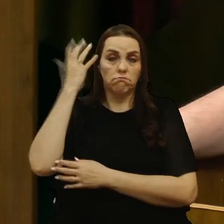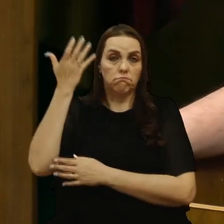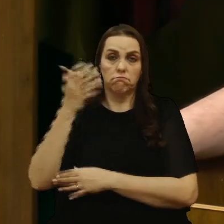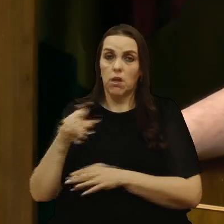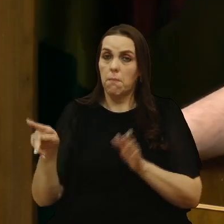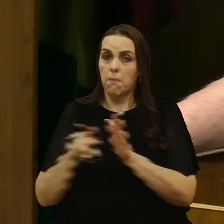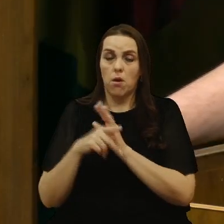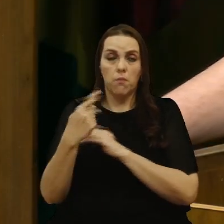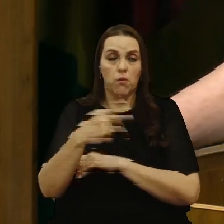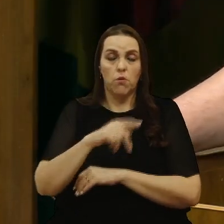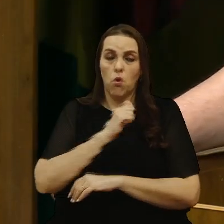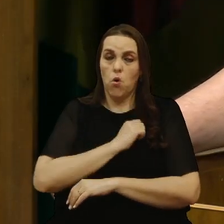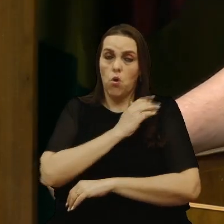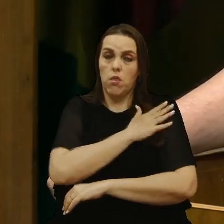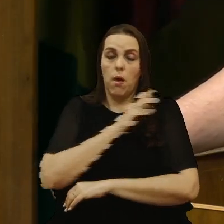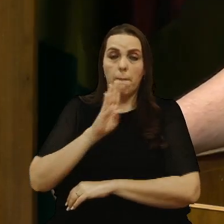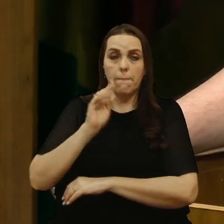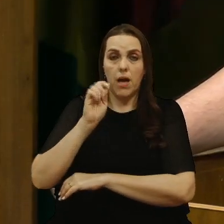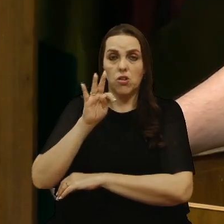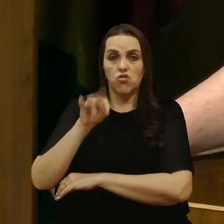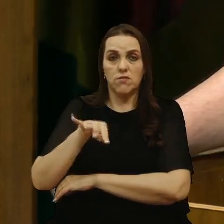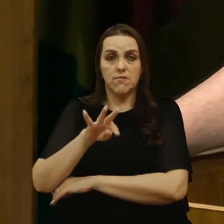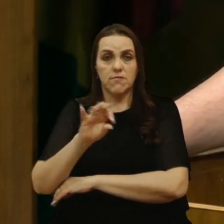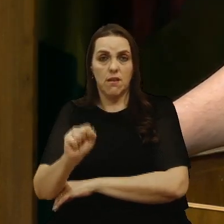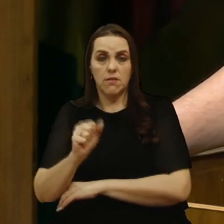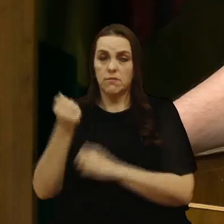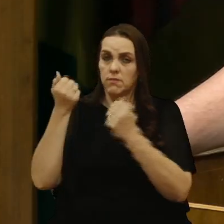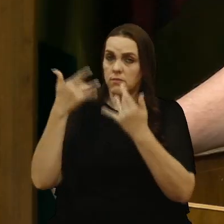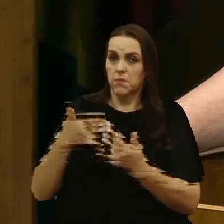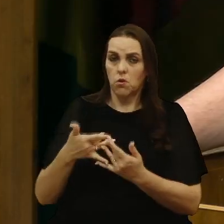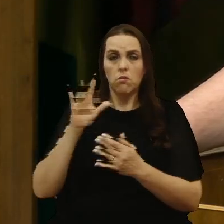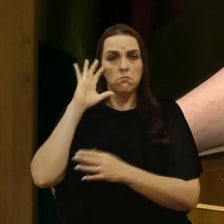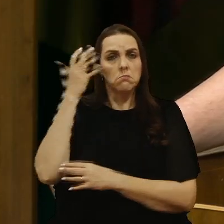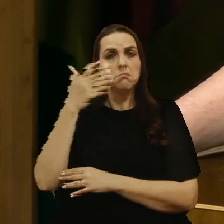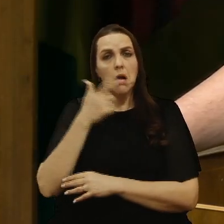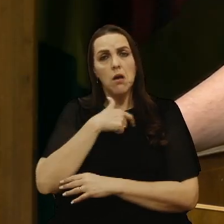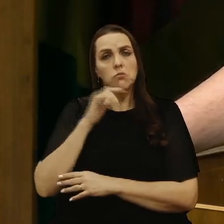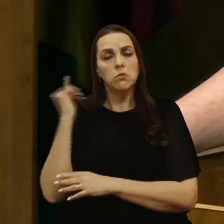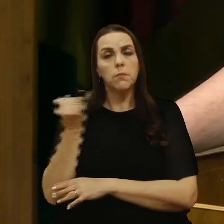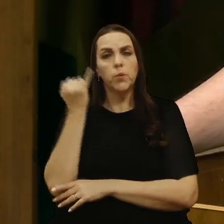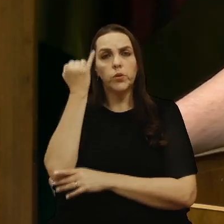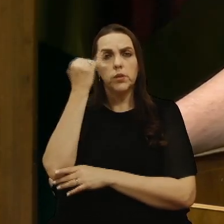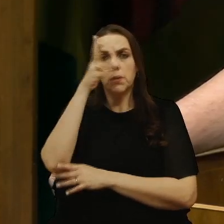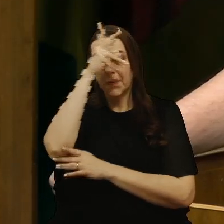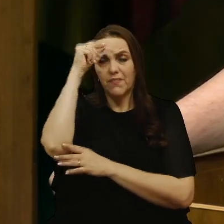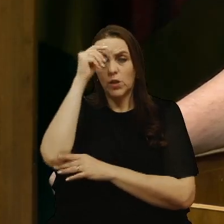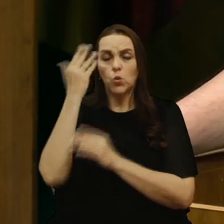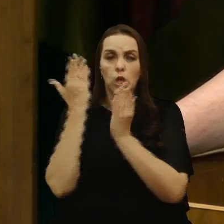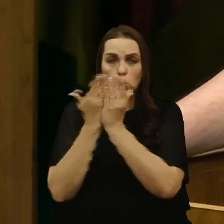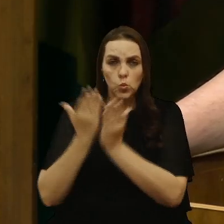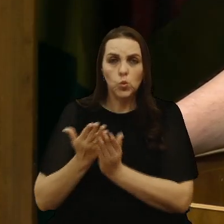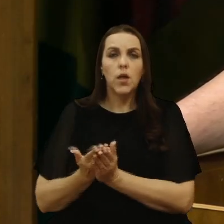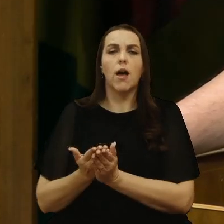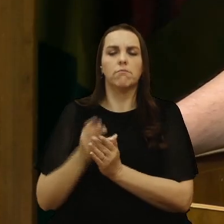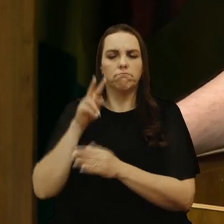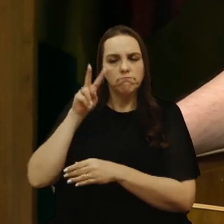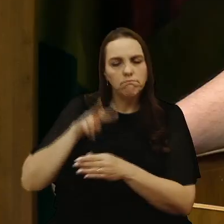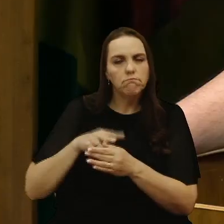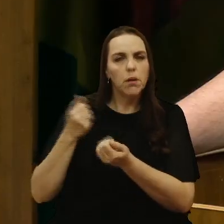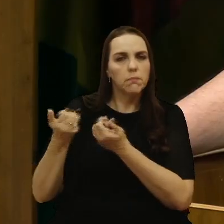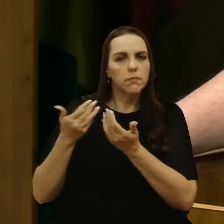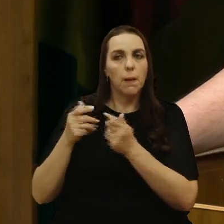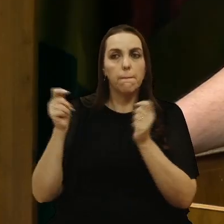Coronel Batista. O próprio Coronel Batista nos apresentou essa solução, que eu acho que é importante que a Prefeitura faça um estudo, evidentemente que depende de uma